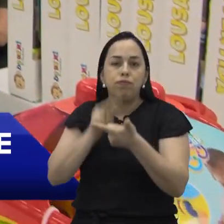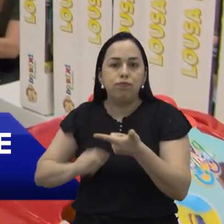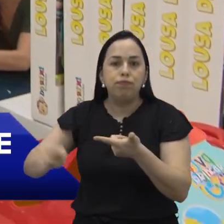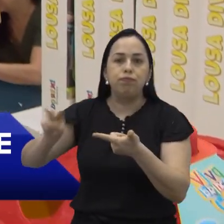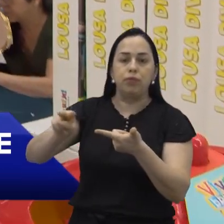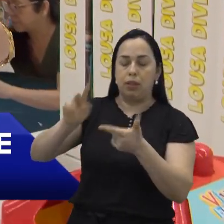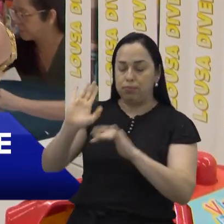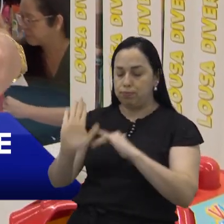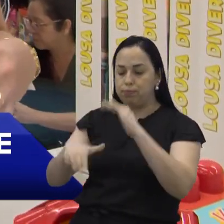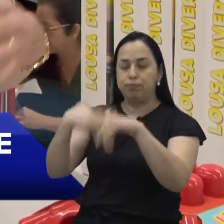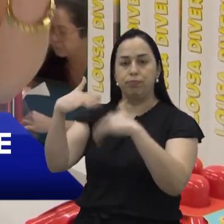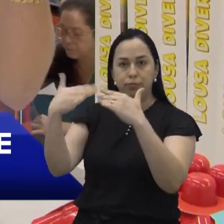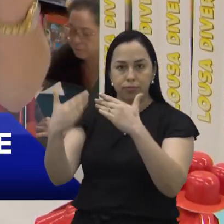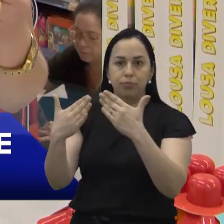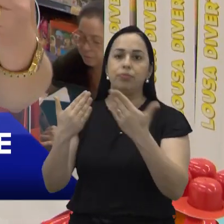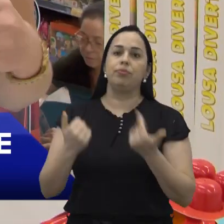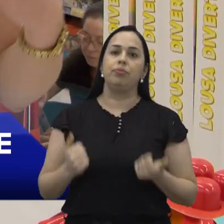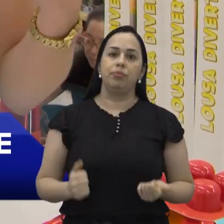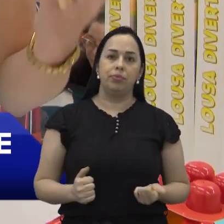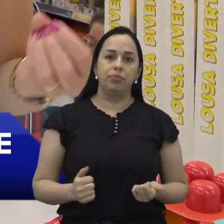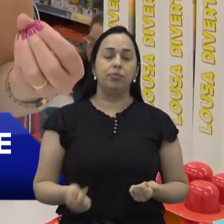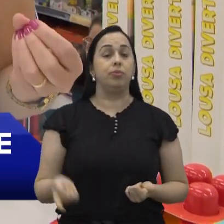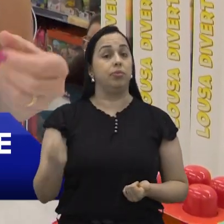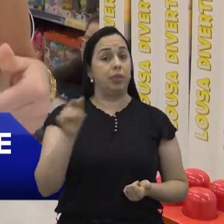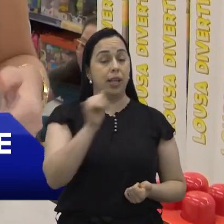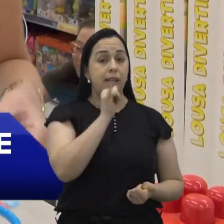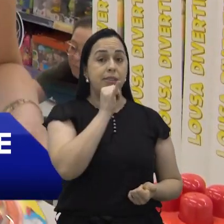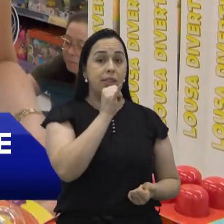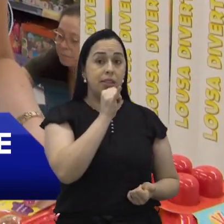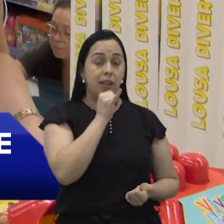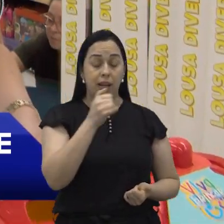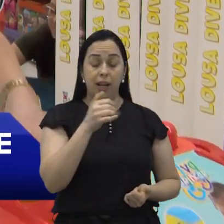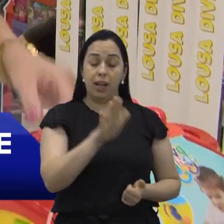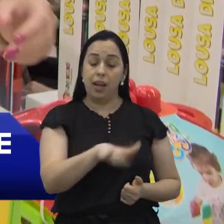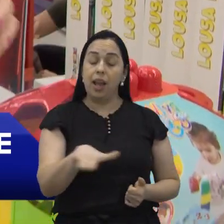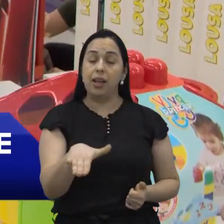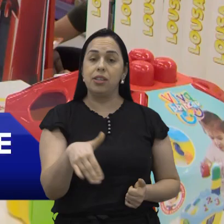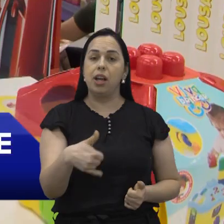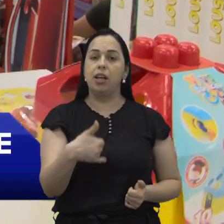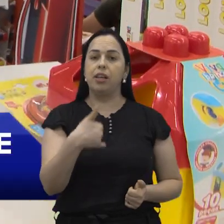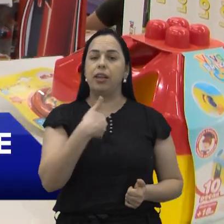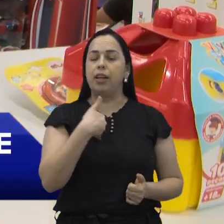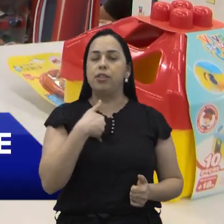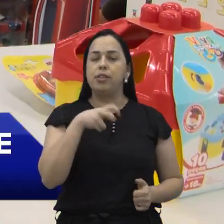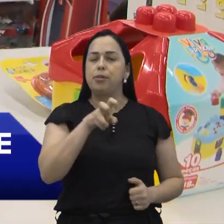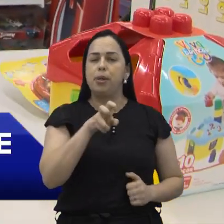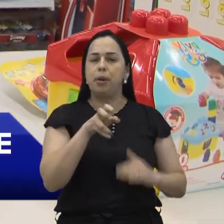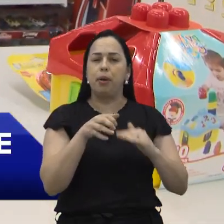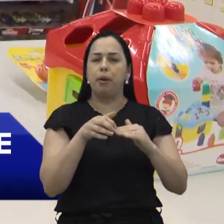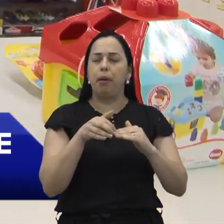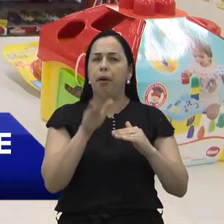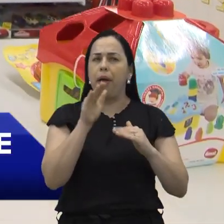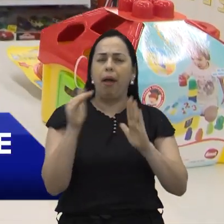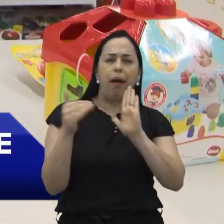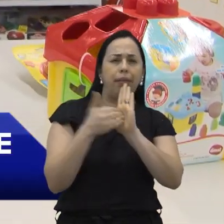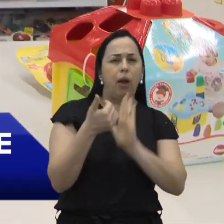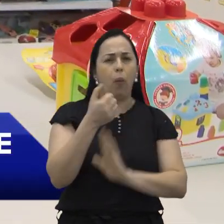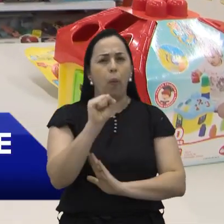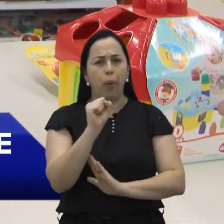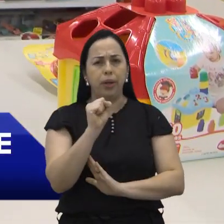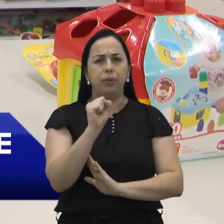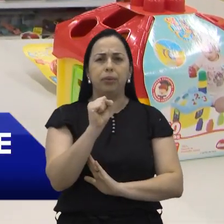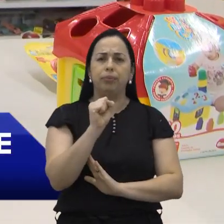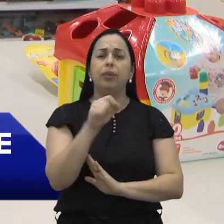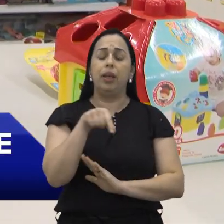criança ela precisa desenvolver a parte tátil, visual. Por exemplo, crianças a partir, né, de 5 anos até uns